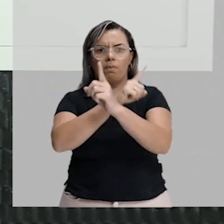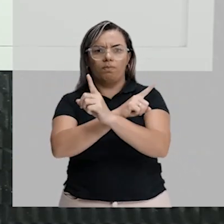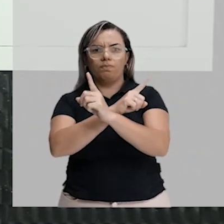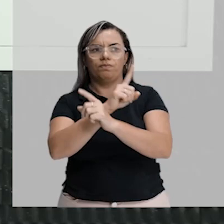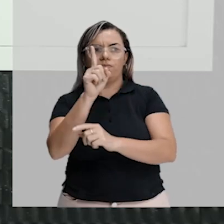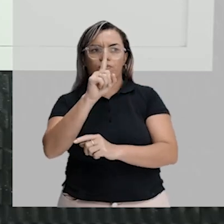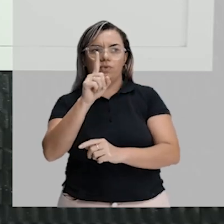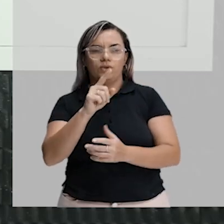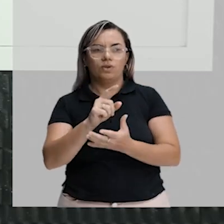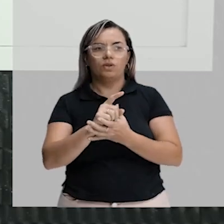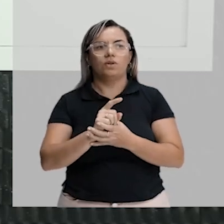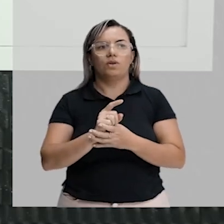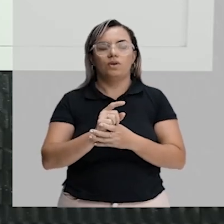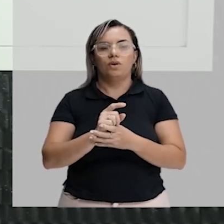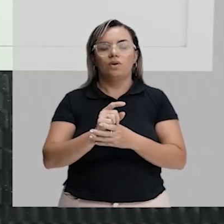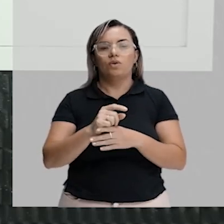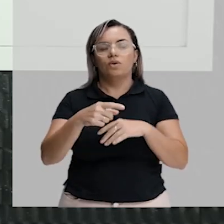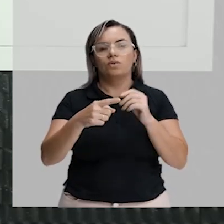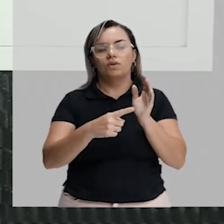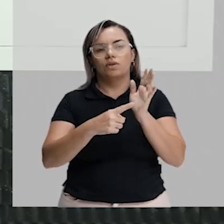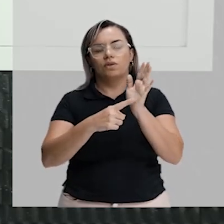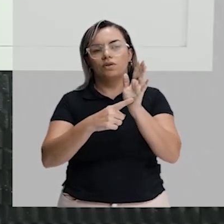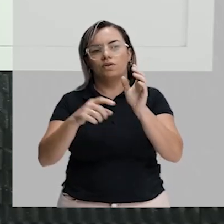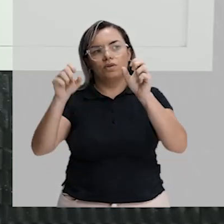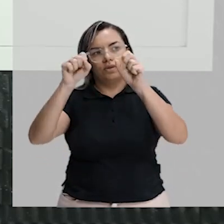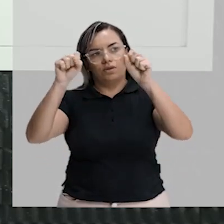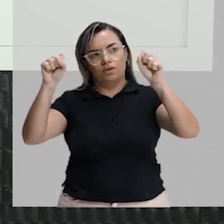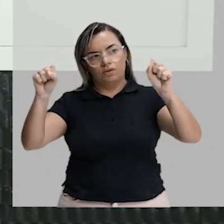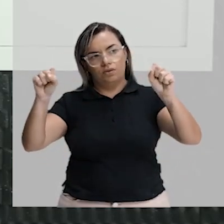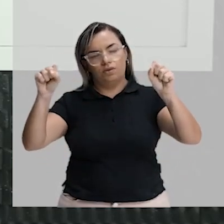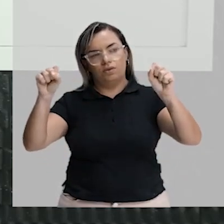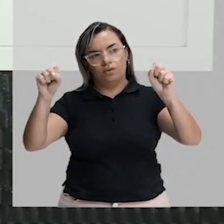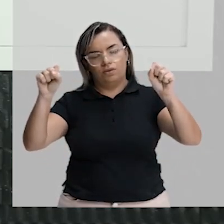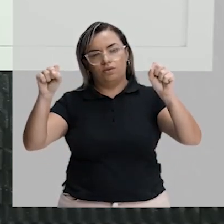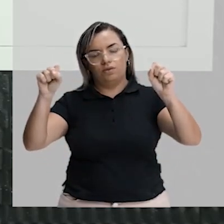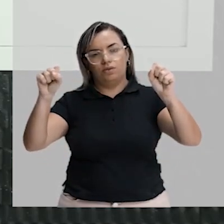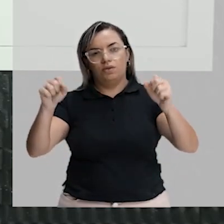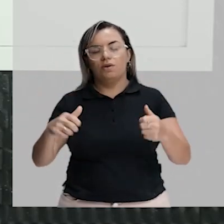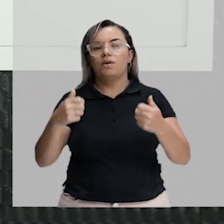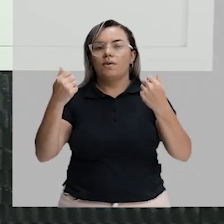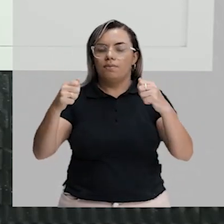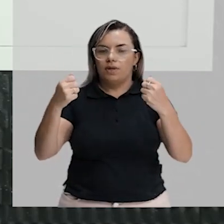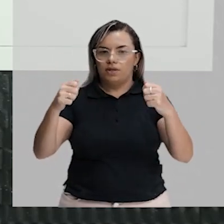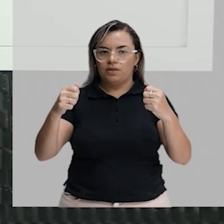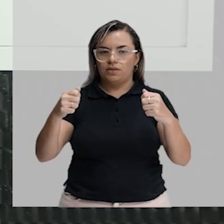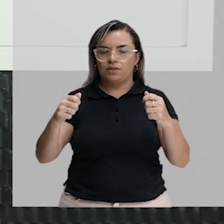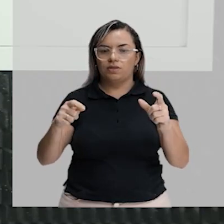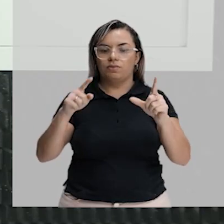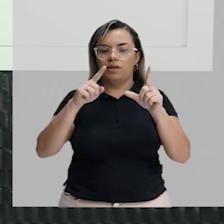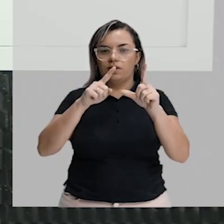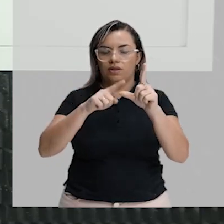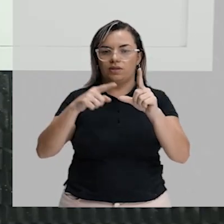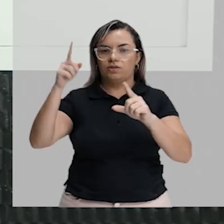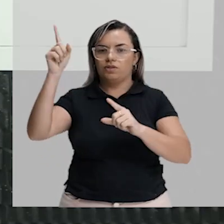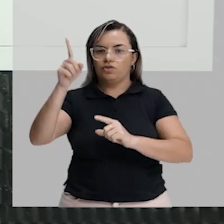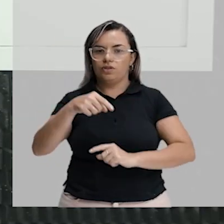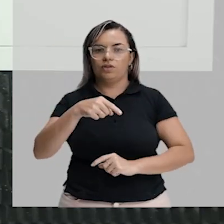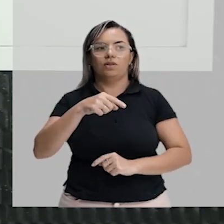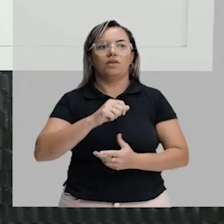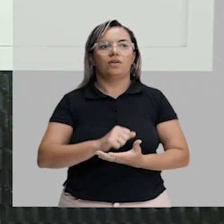aplica o método da adição no sistema, é necessário que uma variável seja cancelada. Então, multipliquei aqui por menos